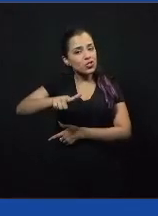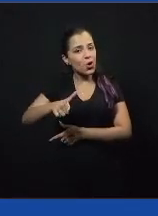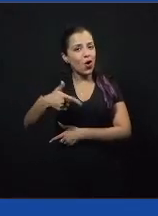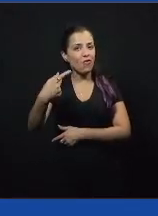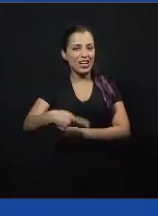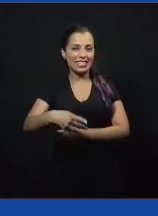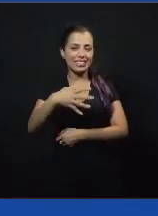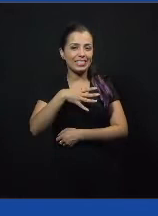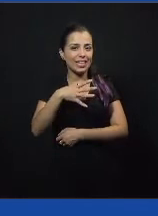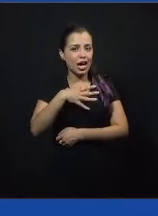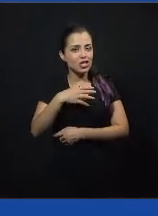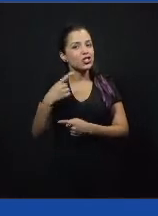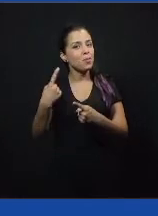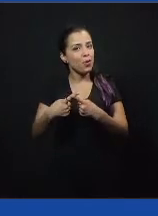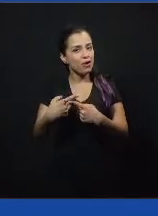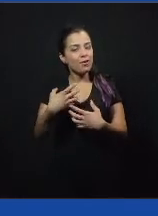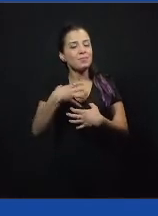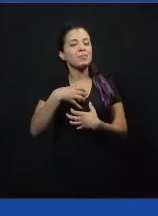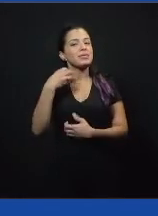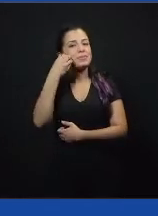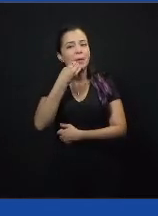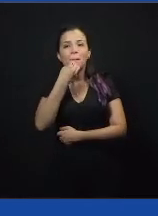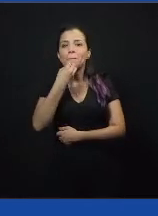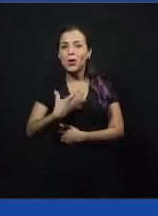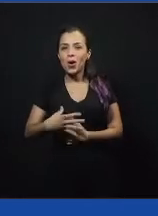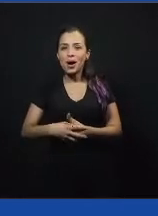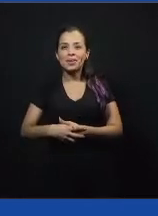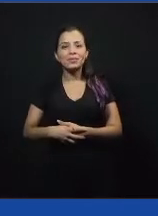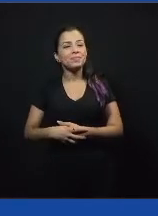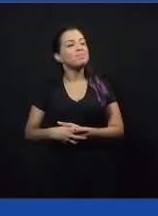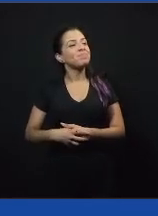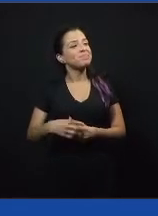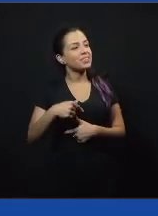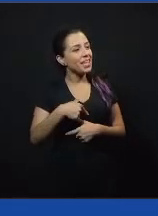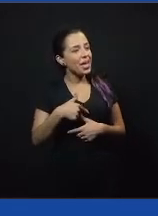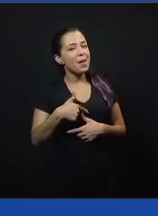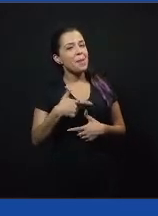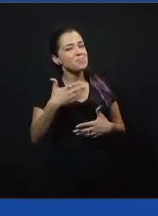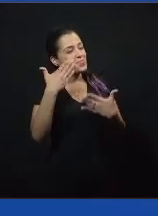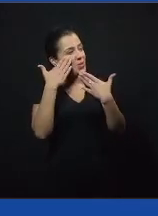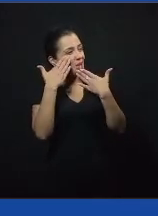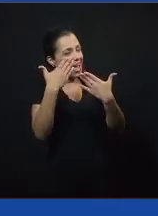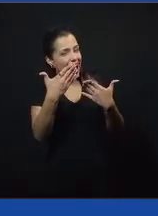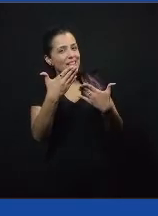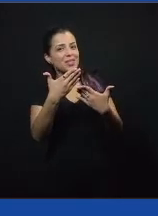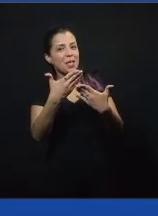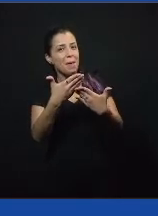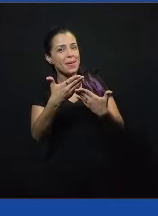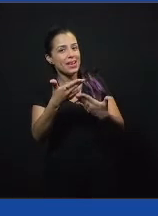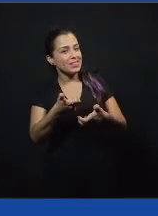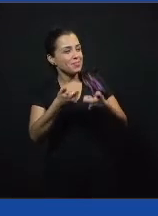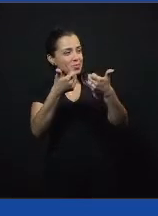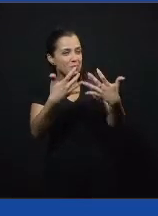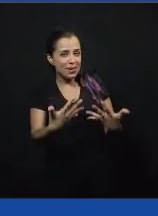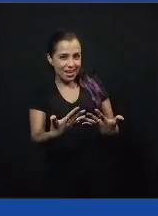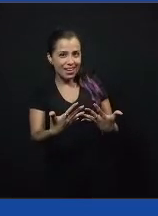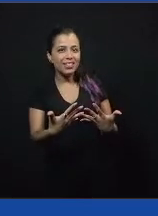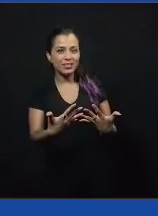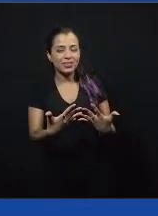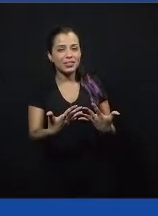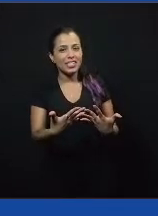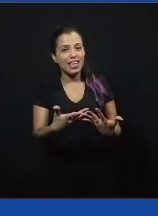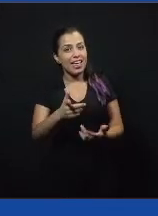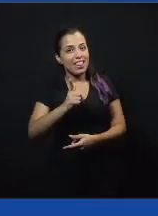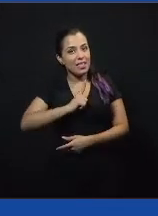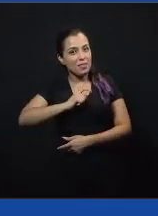essa experiência é muito grave pelo pelo depoimento que é ir até uma das falas